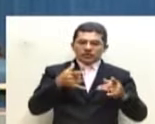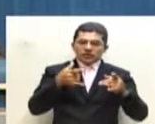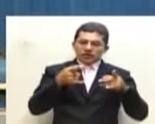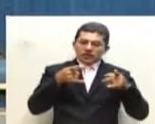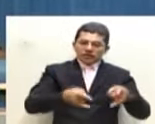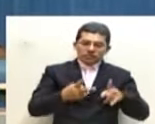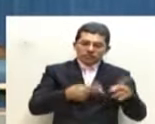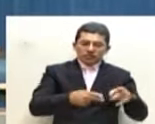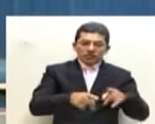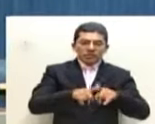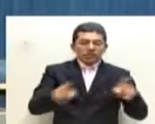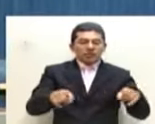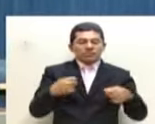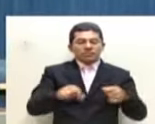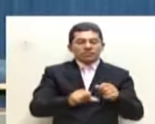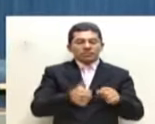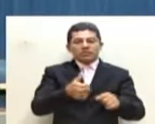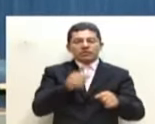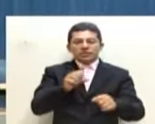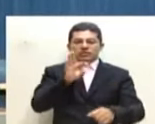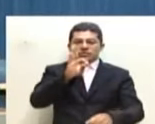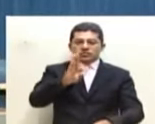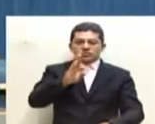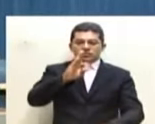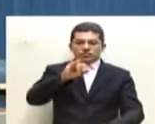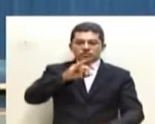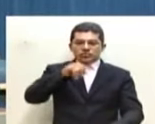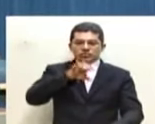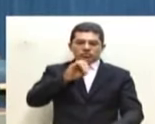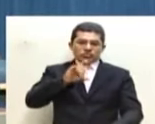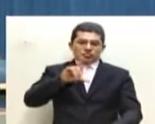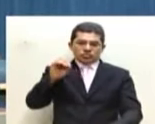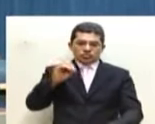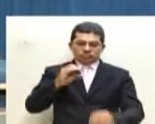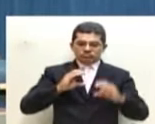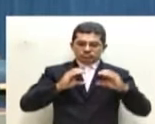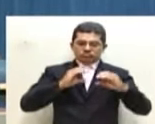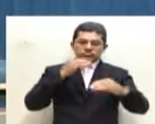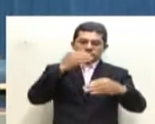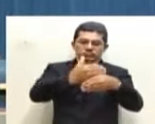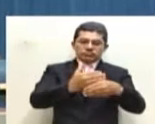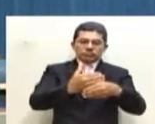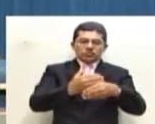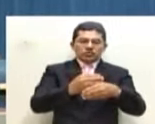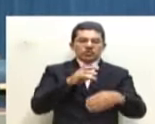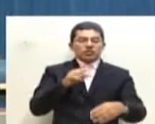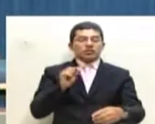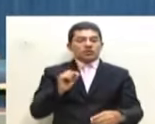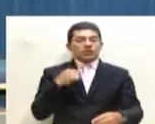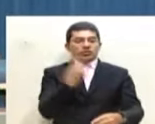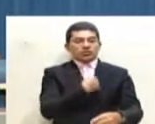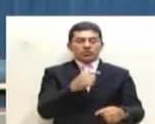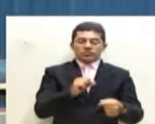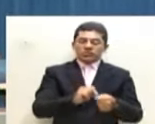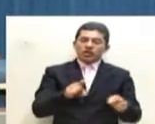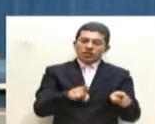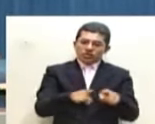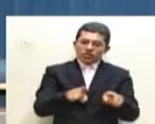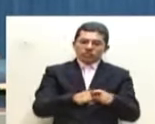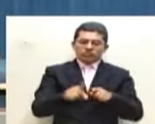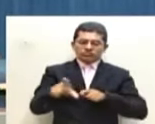não existiria sem o tijolo. E na nossa ação parlamentar, o tijolo das nossas ações são